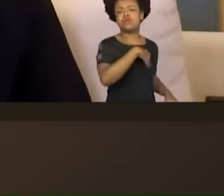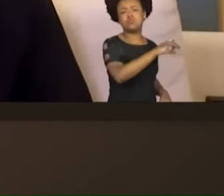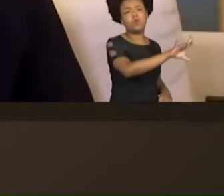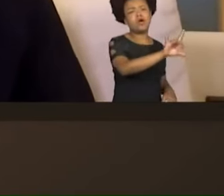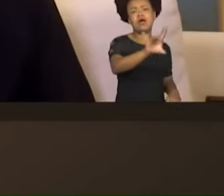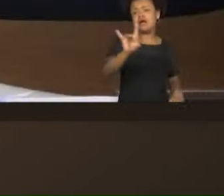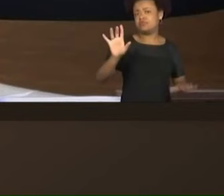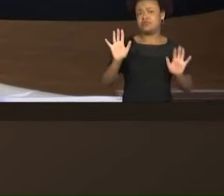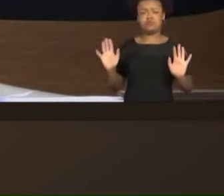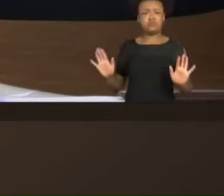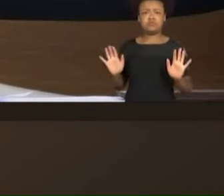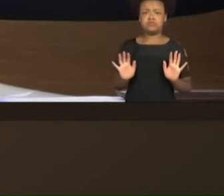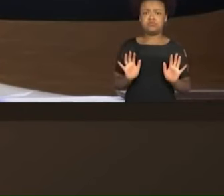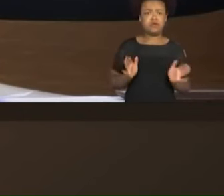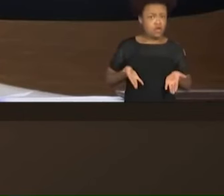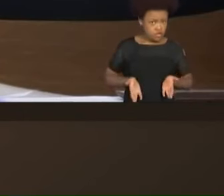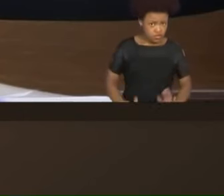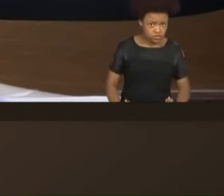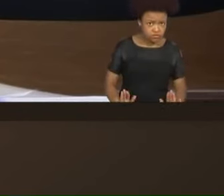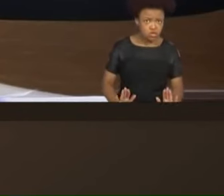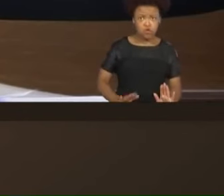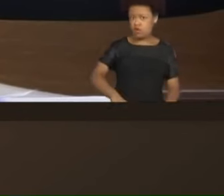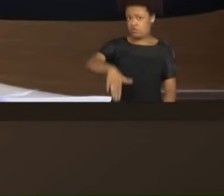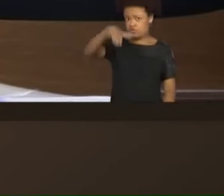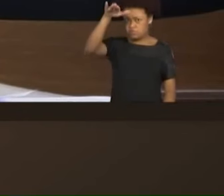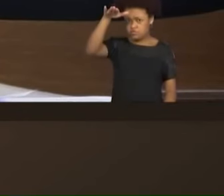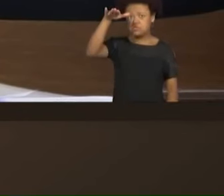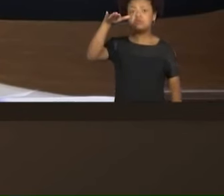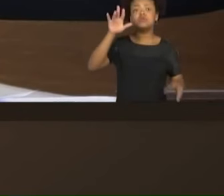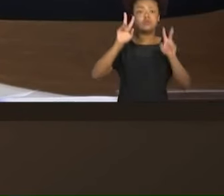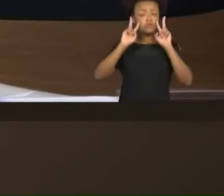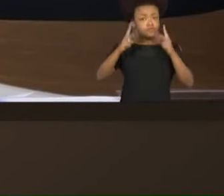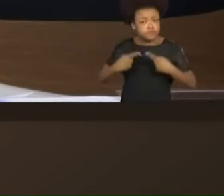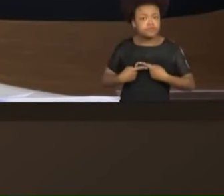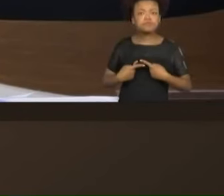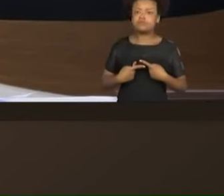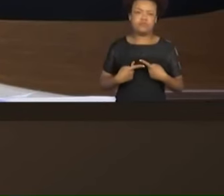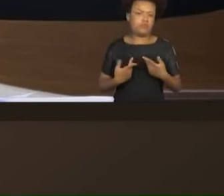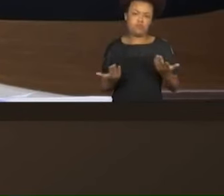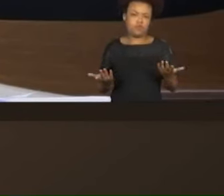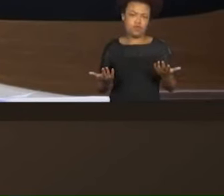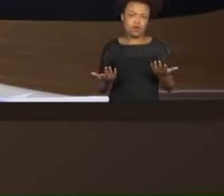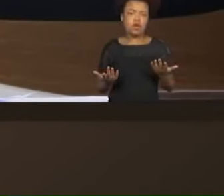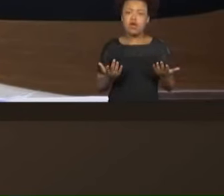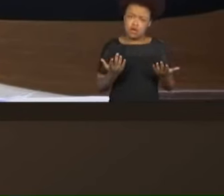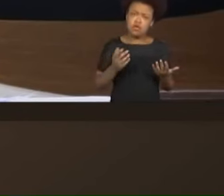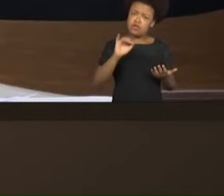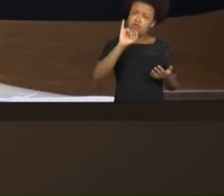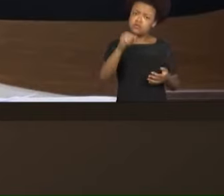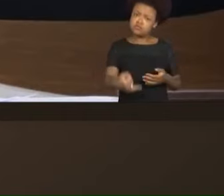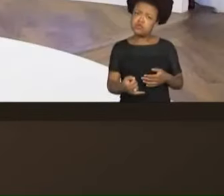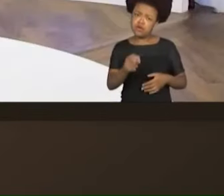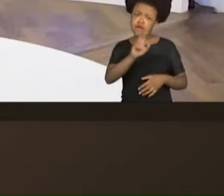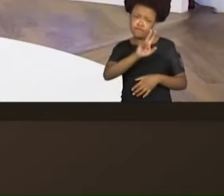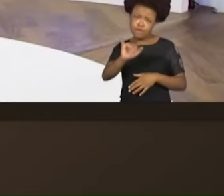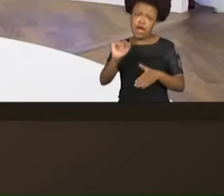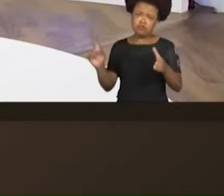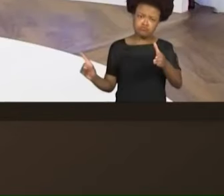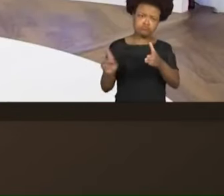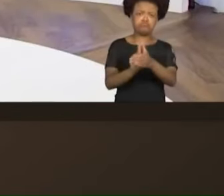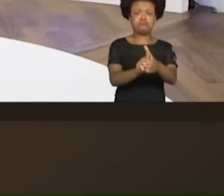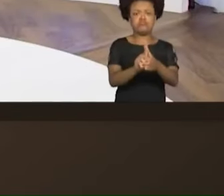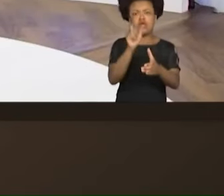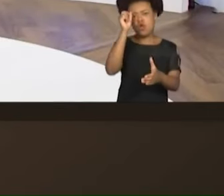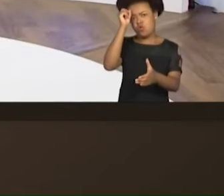existência humana, e algumas delas vão sim se associar a essa cultura que você chamou de cultura do cancelamento. Só que eu acho que isso